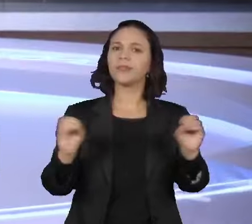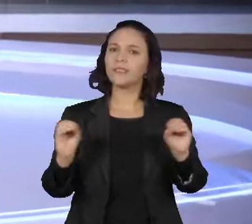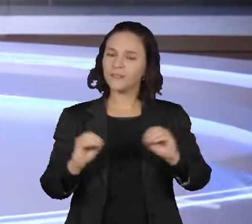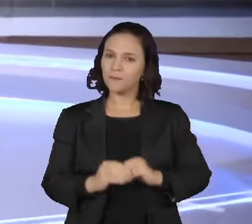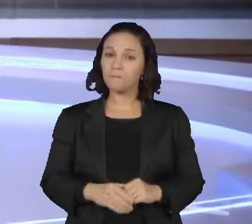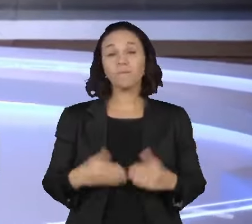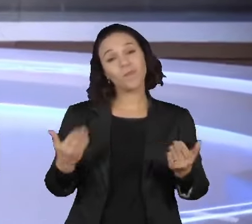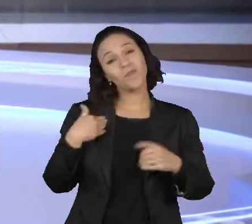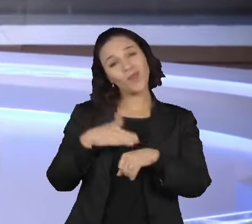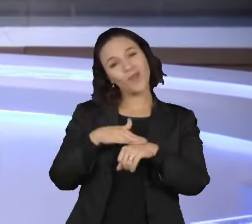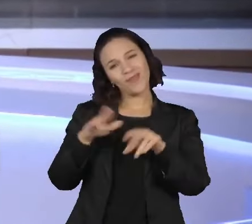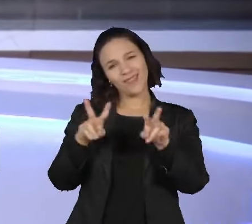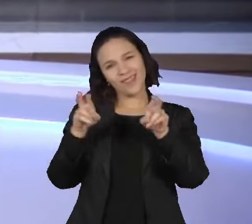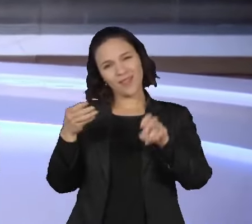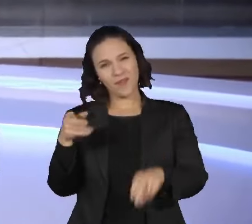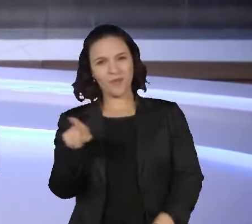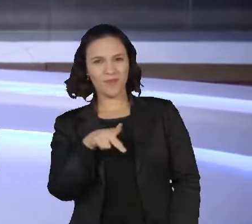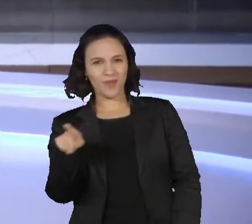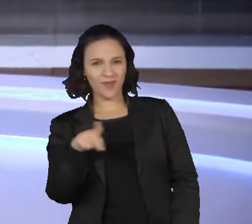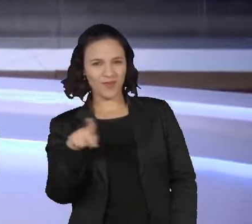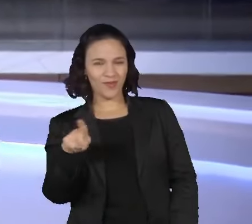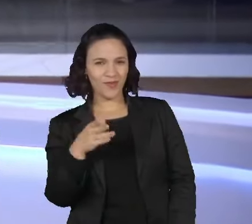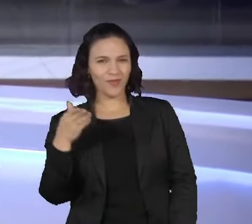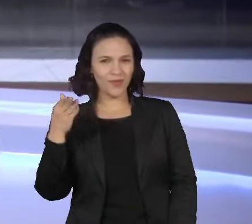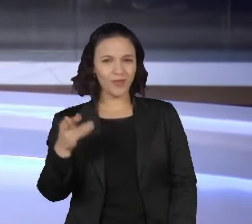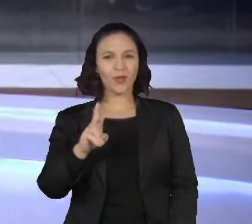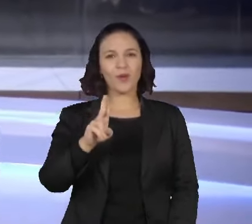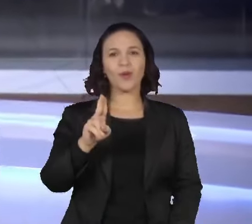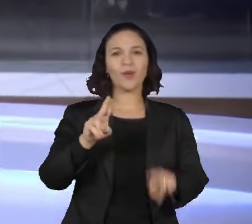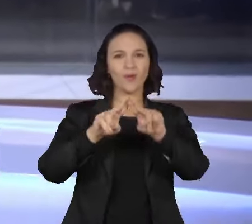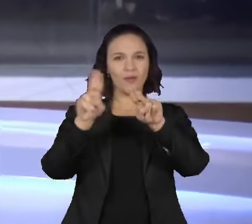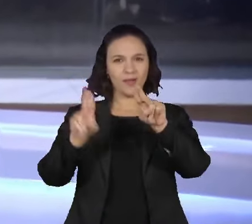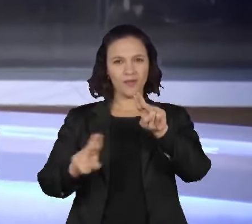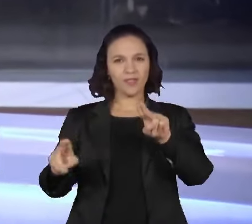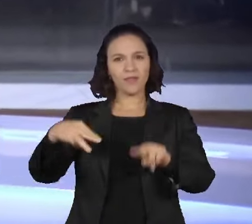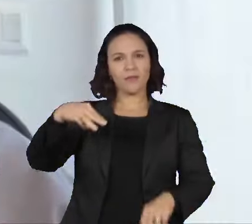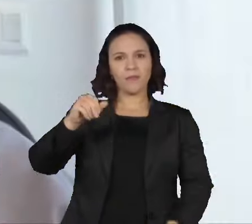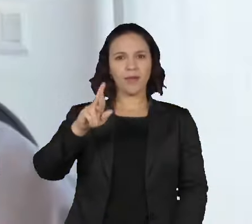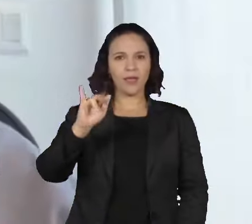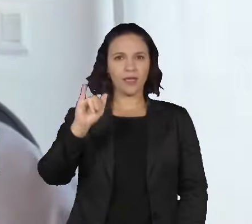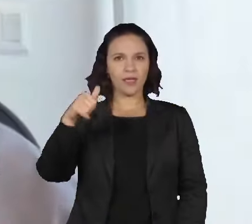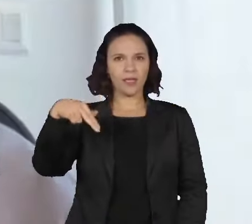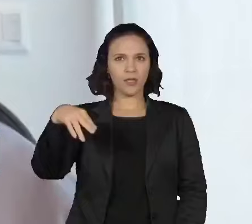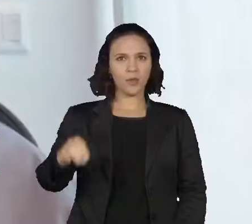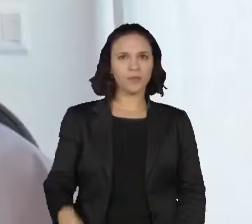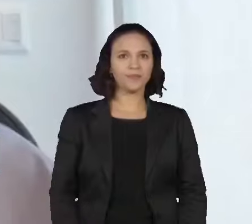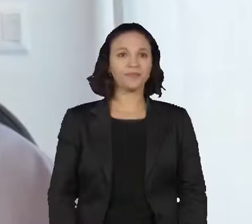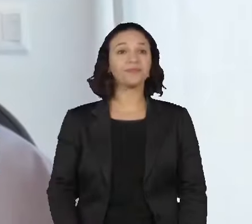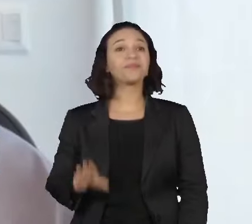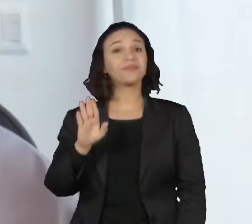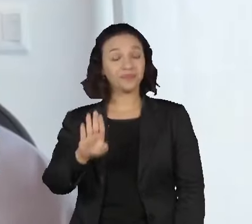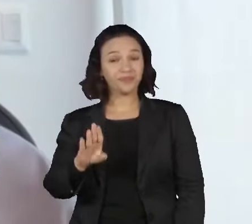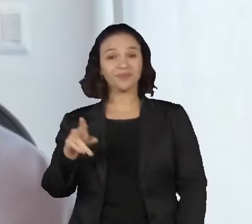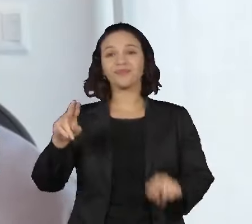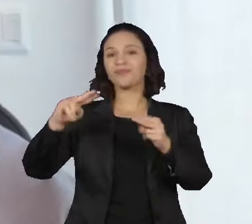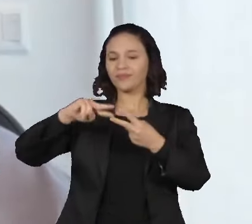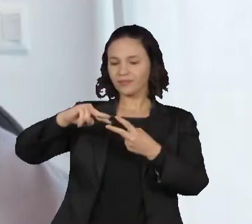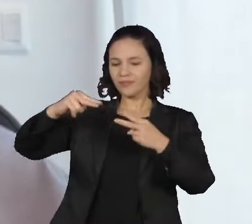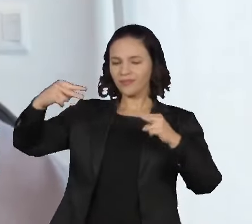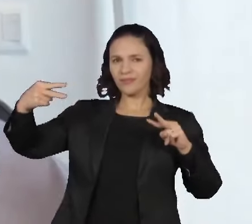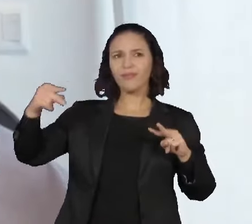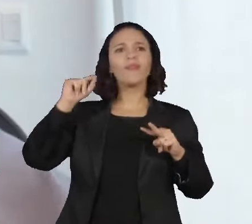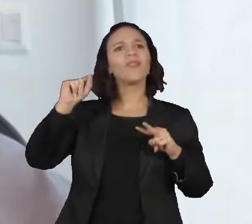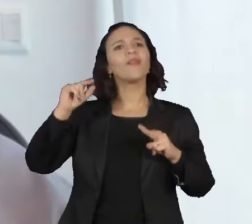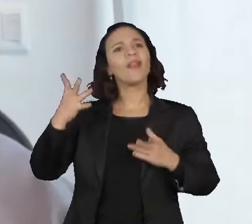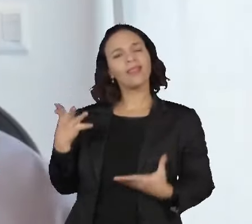isso, eu conversei com o professor da Universidade Federal do Rio de Janeiro, Mariano Zales. A genética é exatamente tudo que está dentro